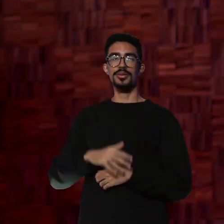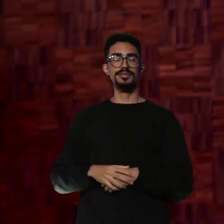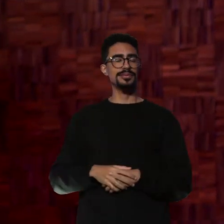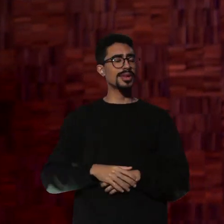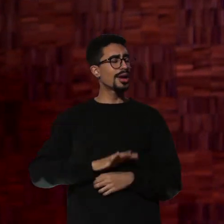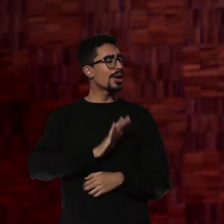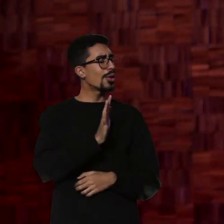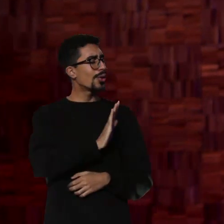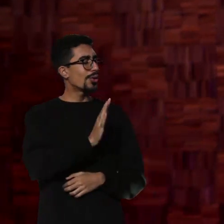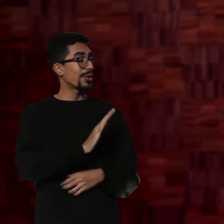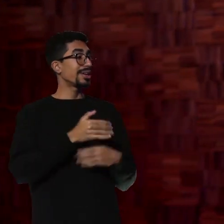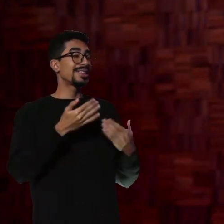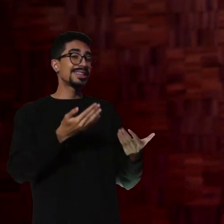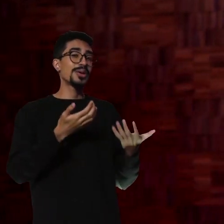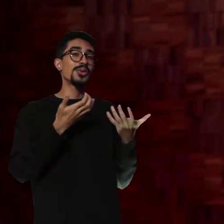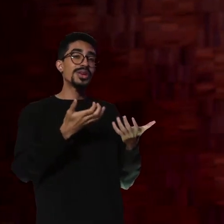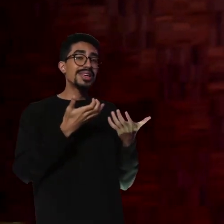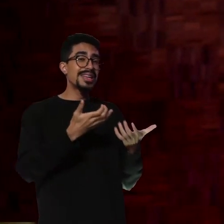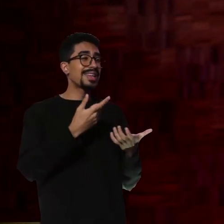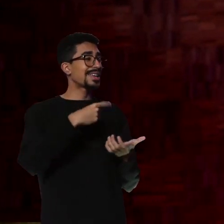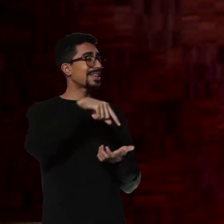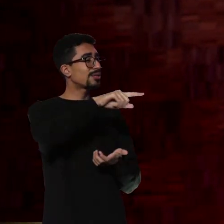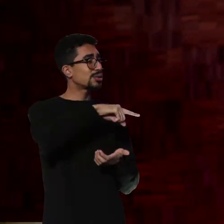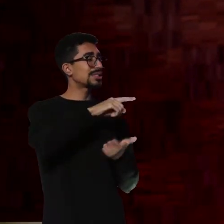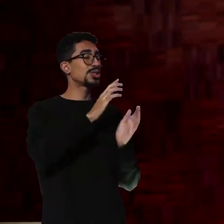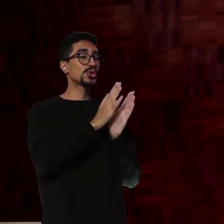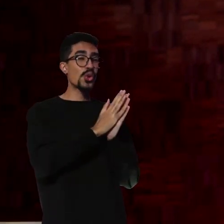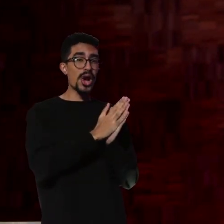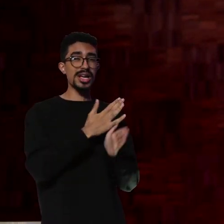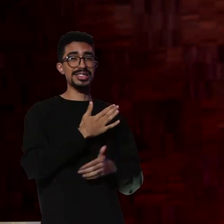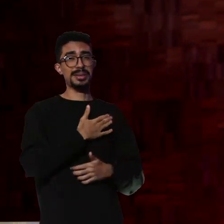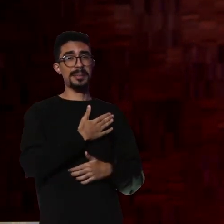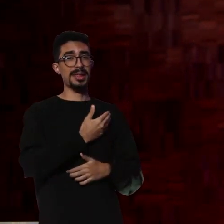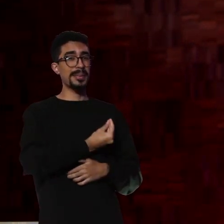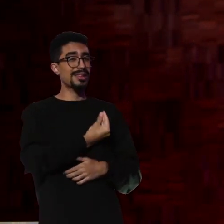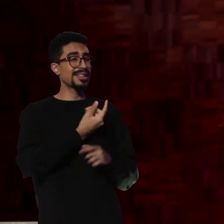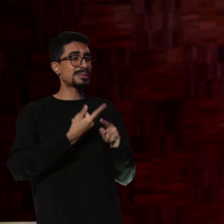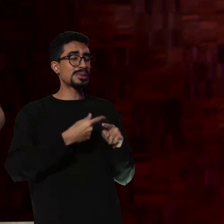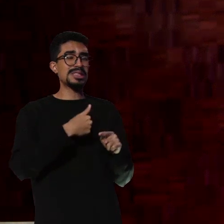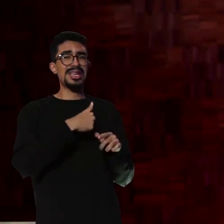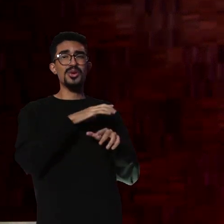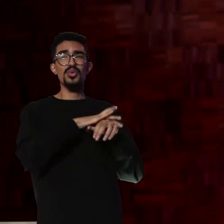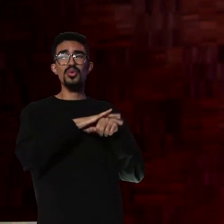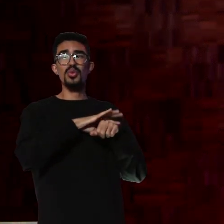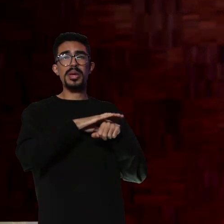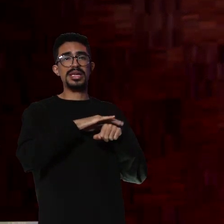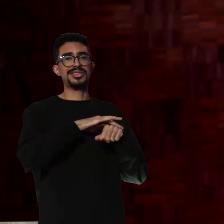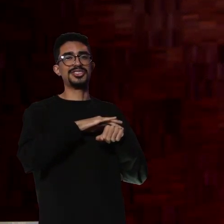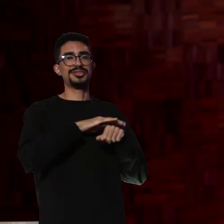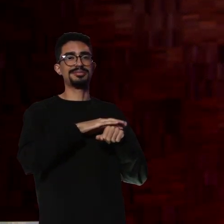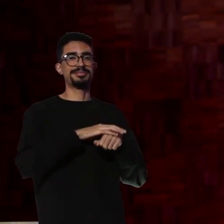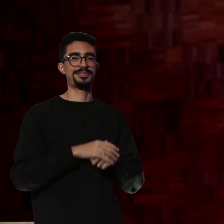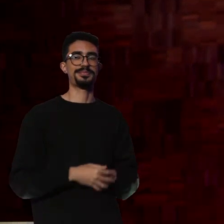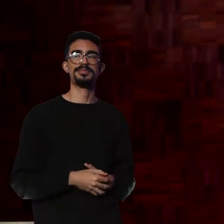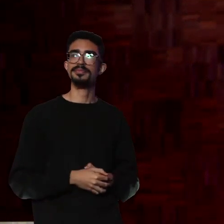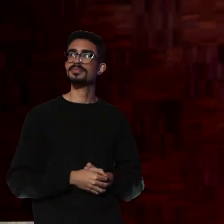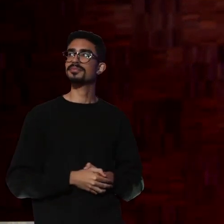por mim e orassem pelos exames. Eu nem abri os exames e eu quero que vocês orem primeiro, eu vou abrir os exames depois.